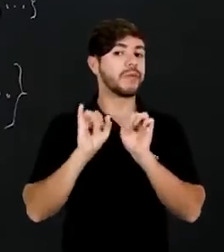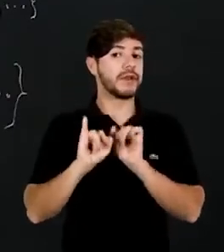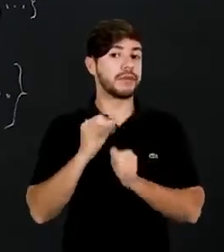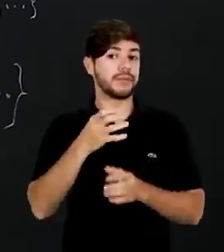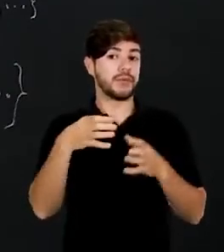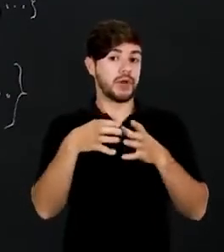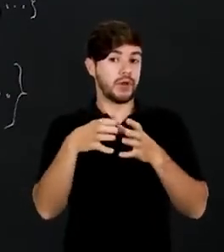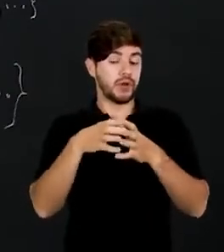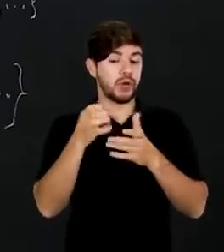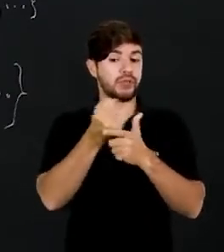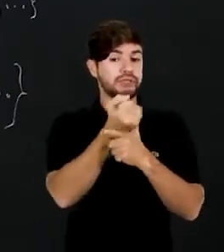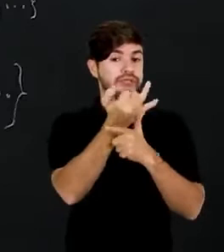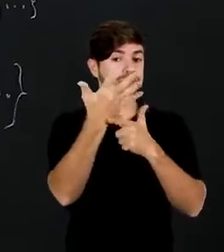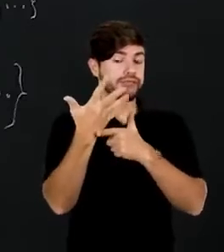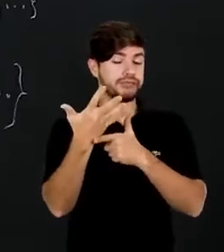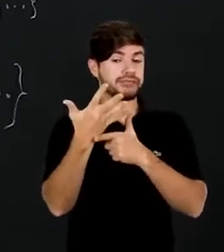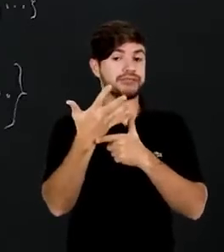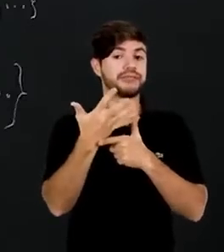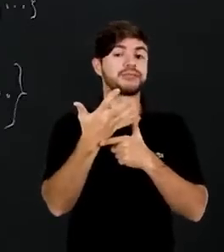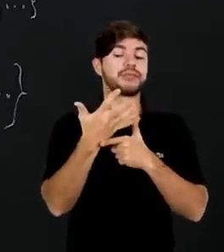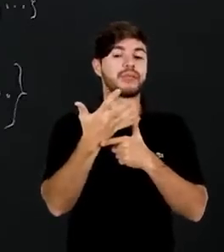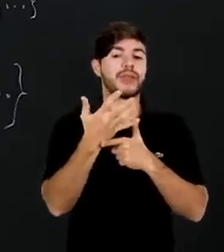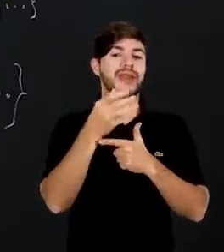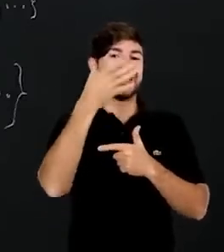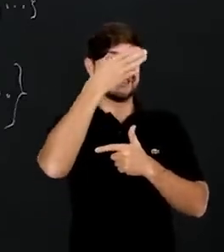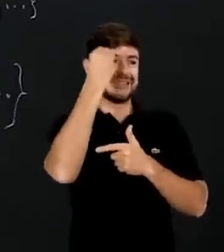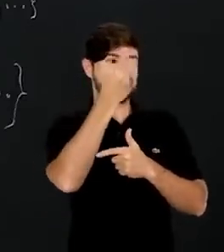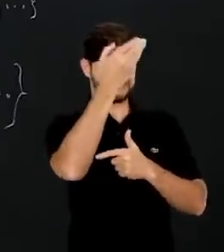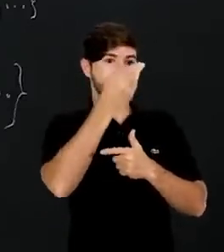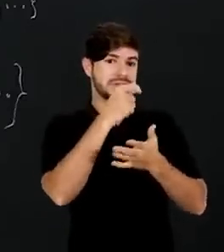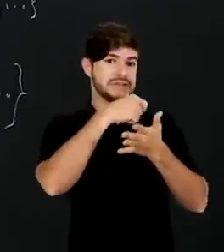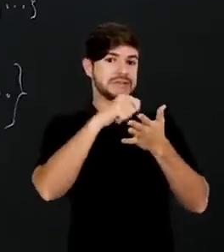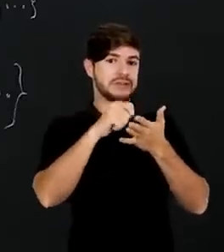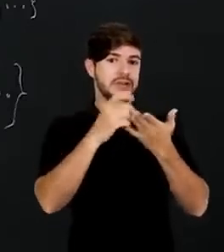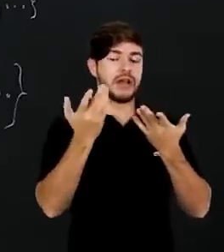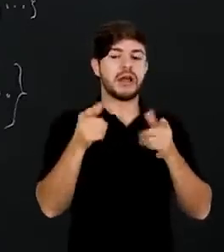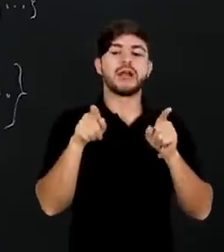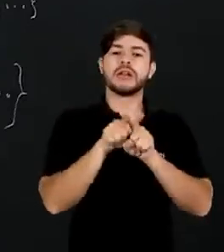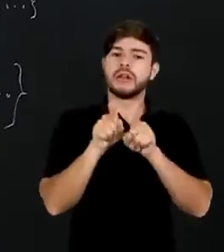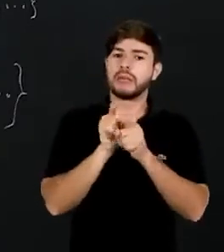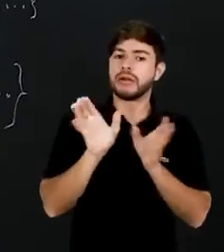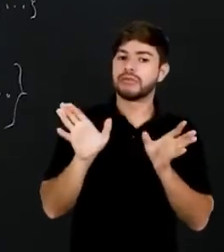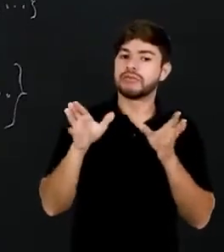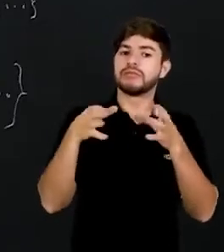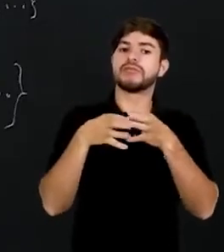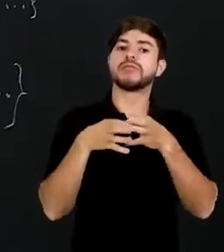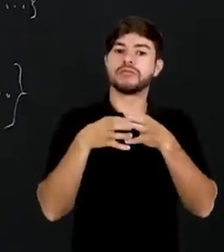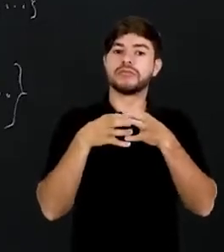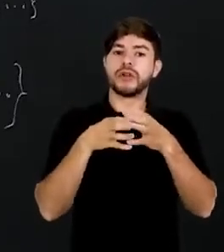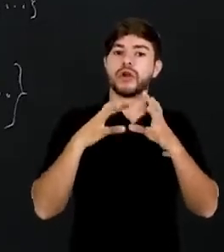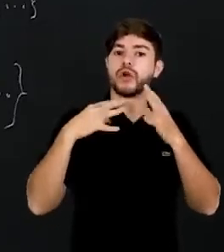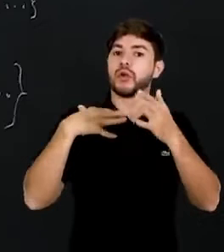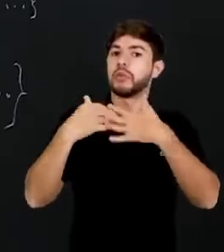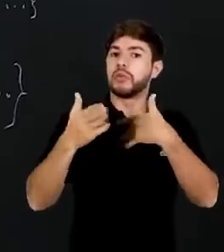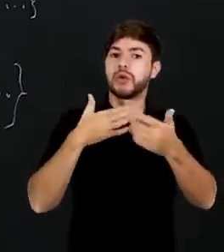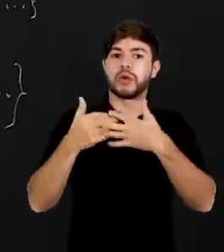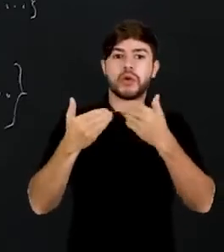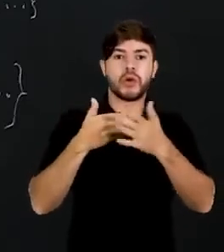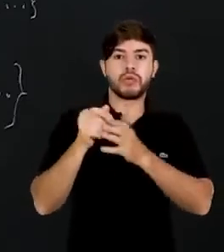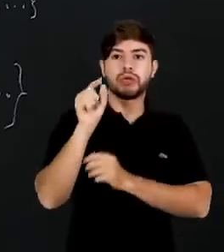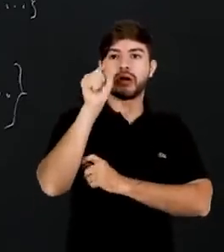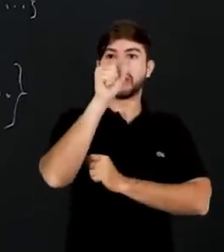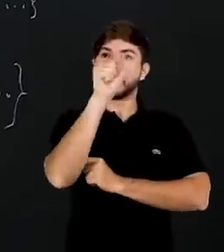dos racionais, embora eu não tenha colocado aqui, ela envolve também toda e qualquer fração